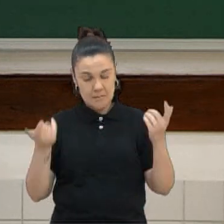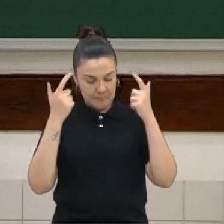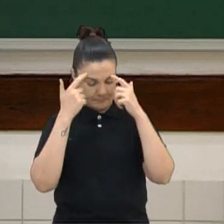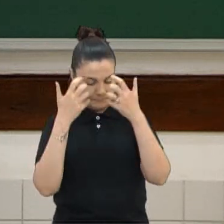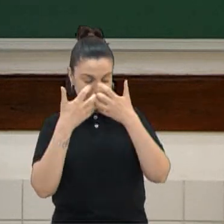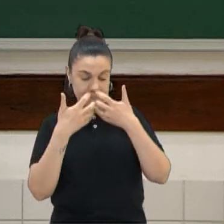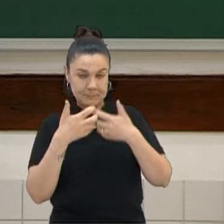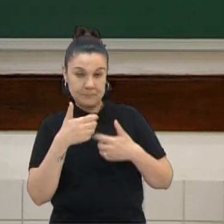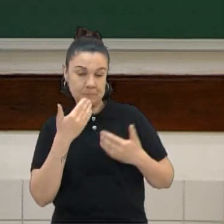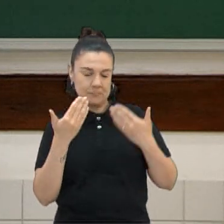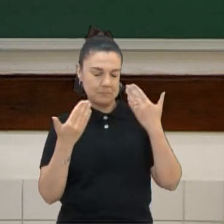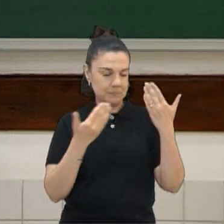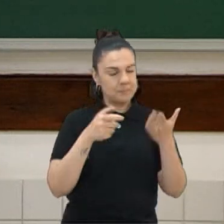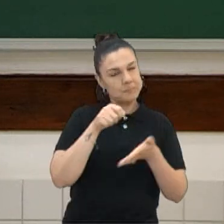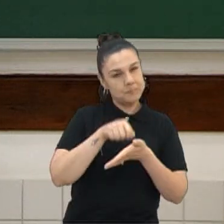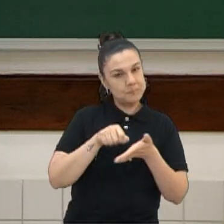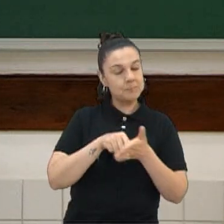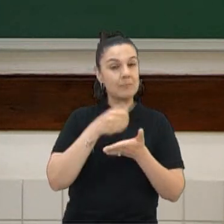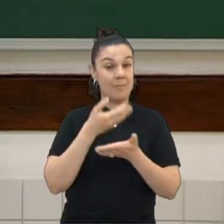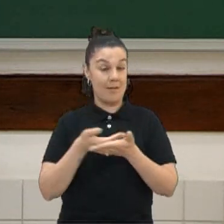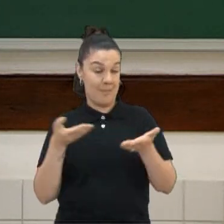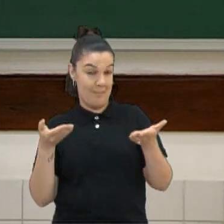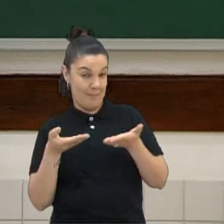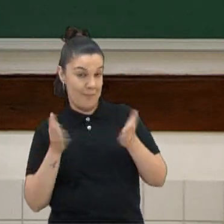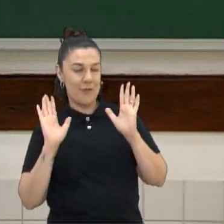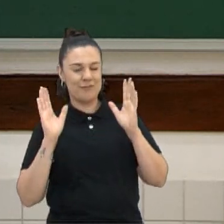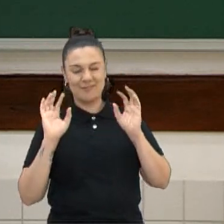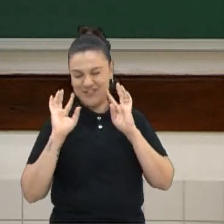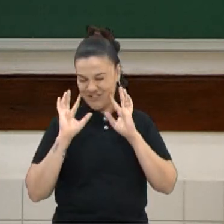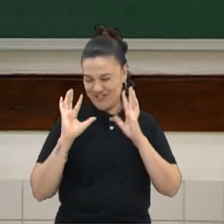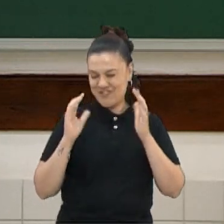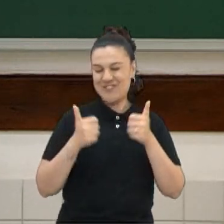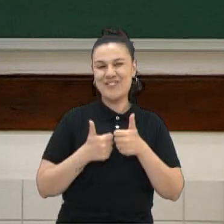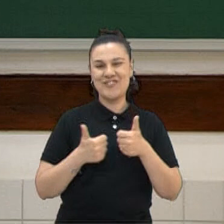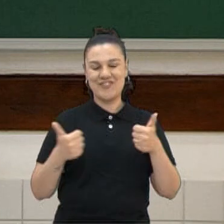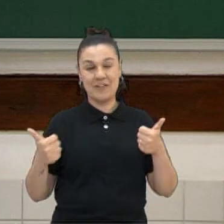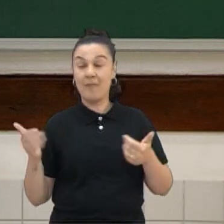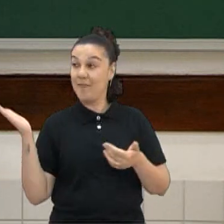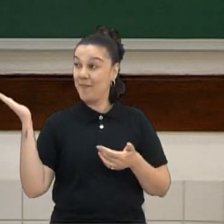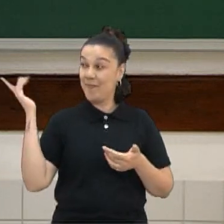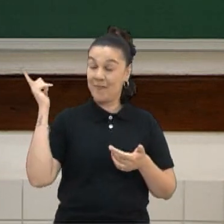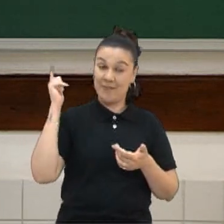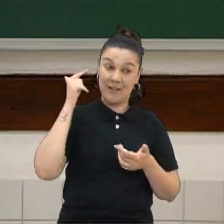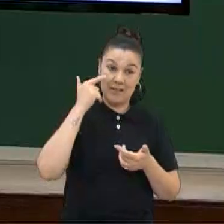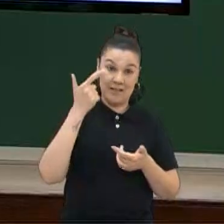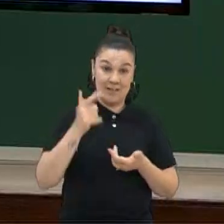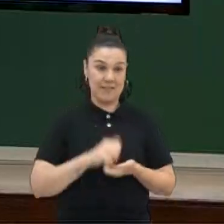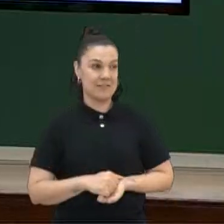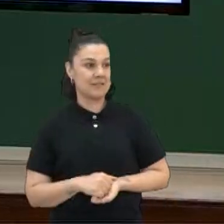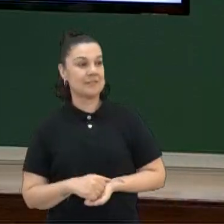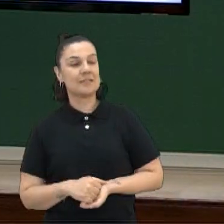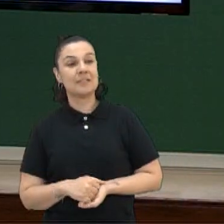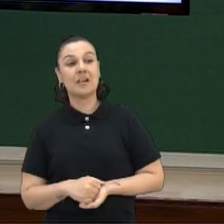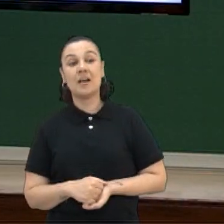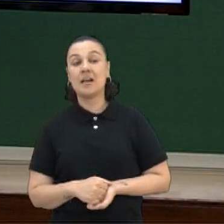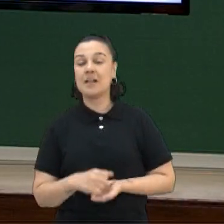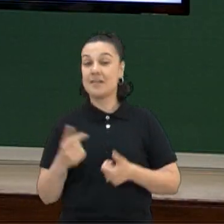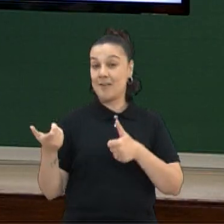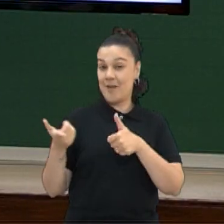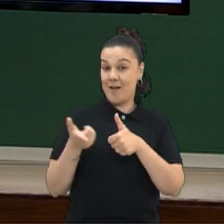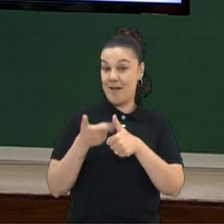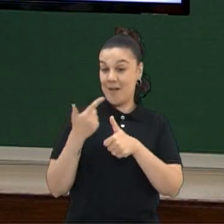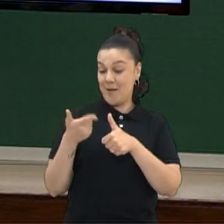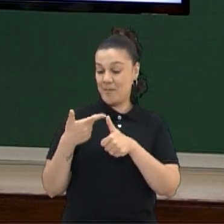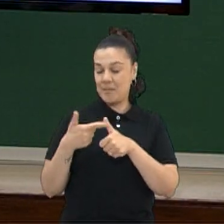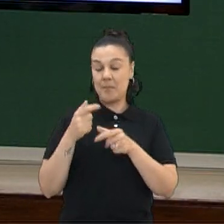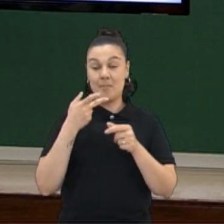Pensou bonitinho, pegou as anotações da aula de hoje? Show de bola, hein? Vem, produção, para a câmera 2, por gentileza. A primeira